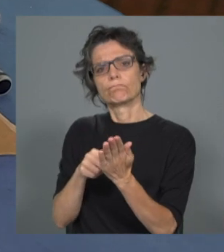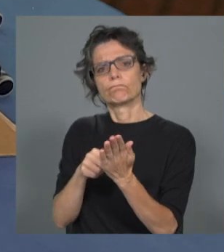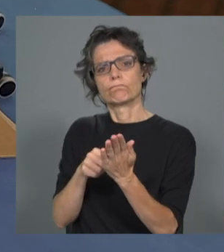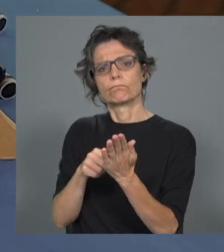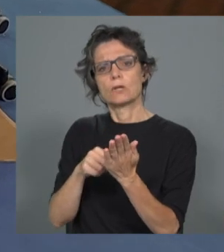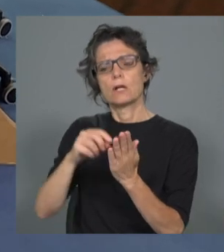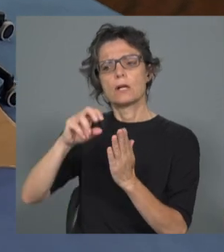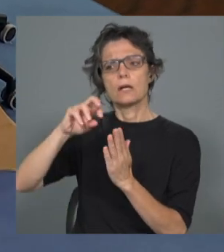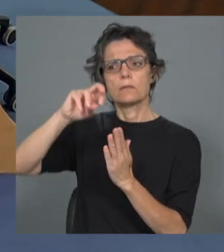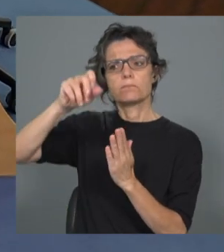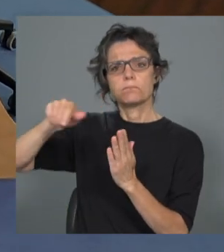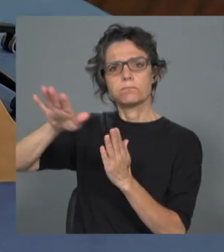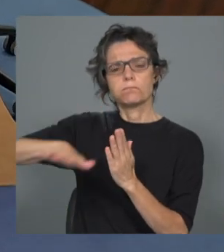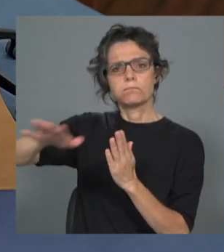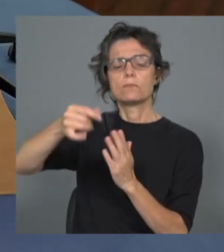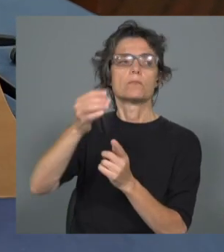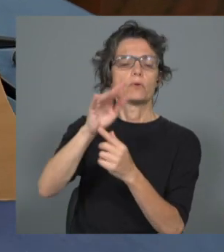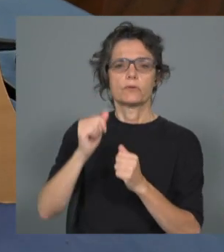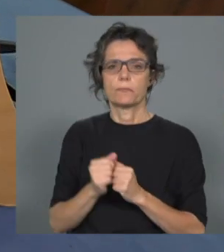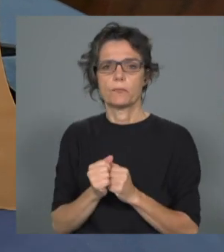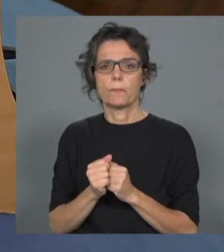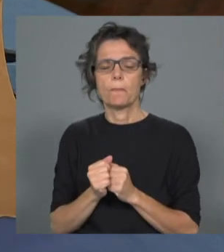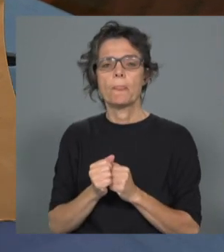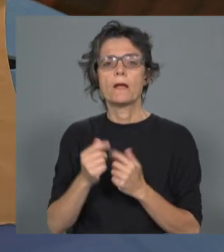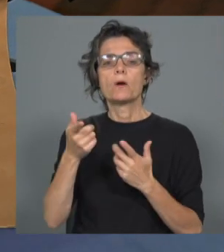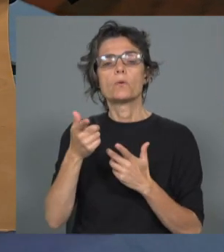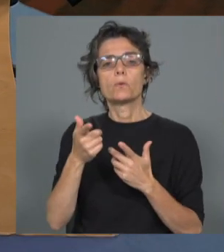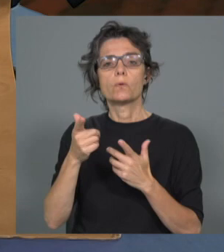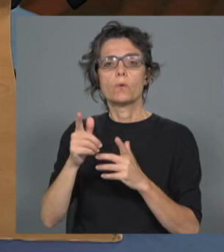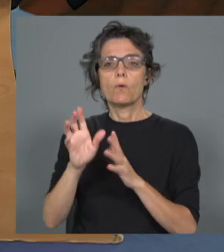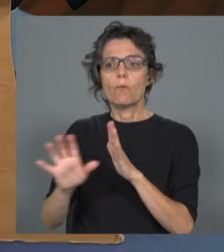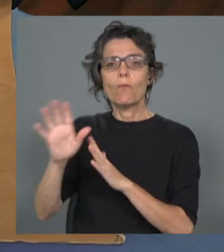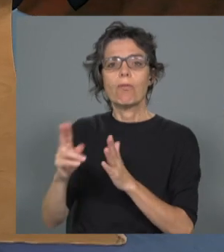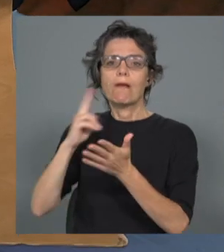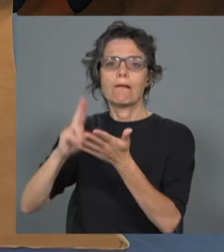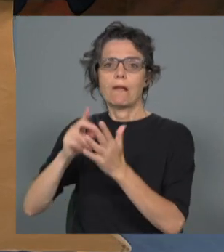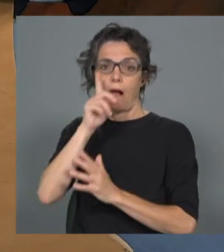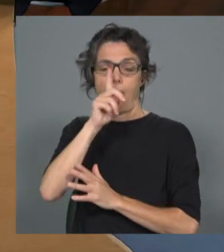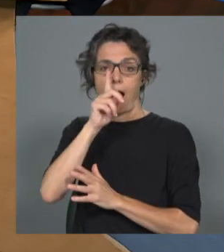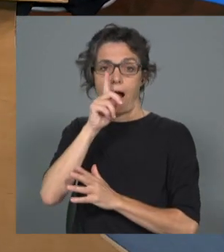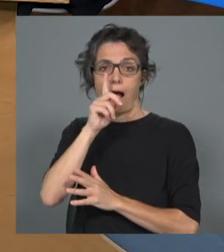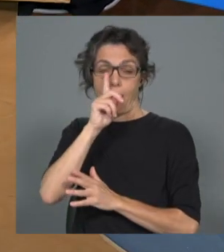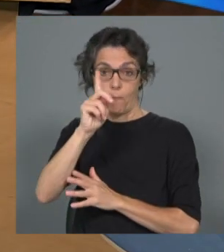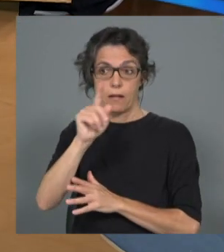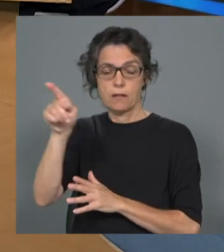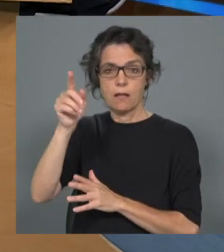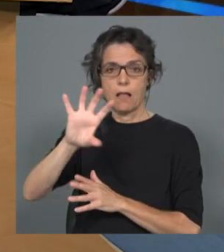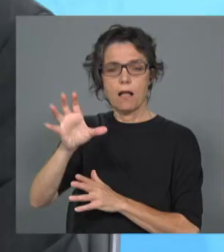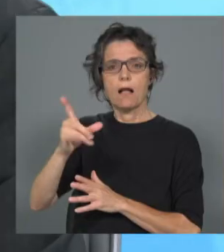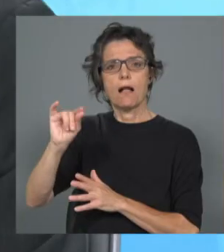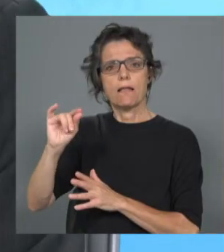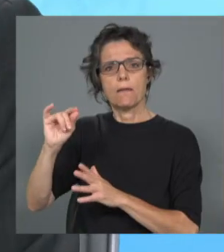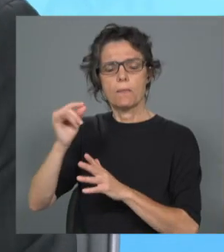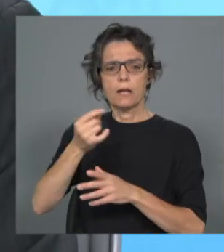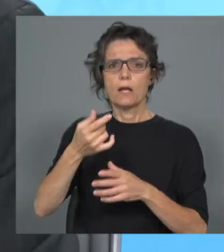noutros lugares. Estou a referir-me, por exemplo, ao caminho sinodal alemão, ou, por exemplo, aos resultados em termos de síntese em